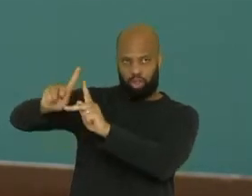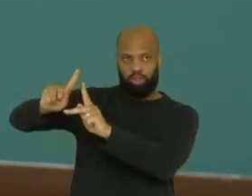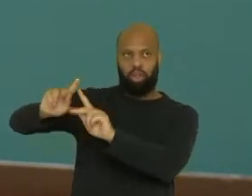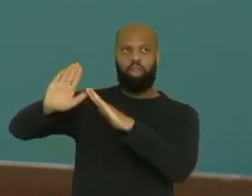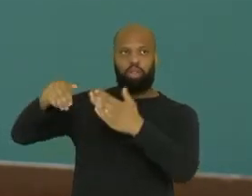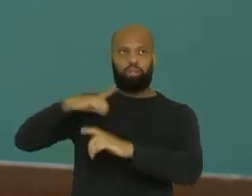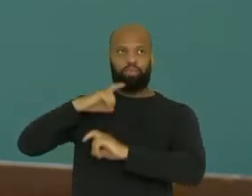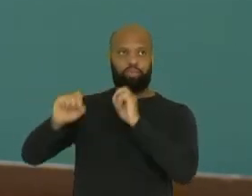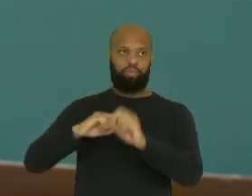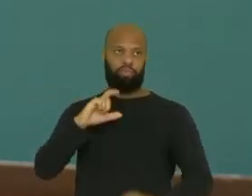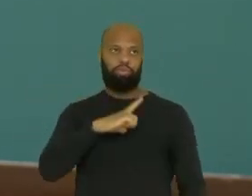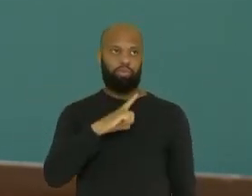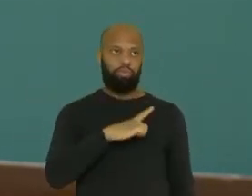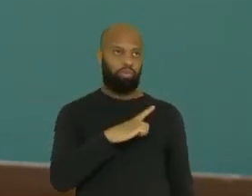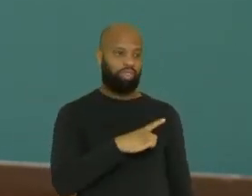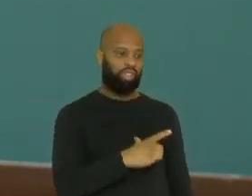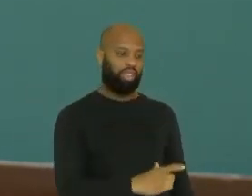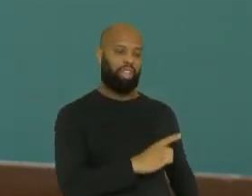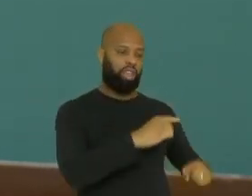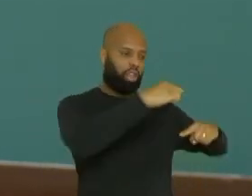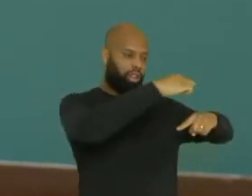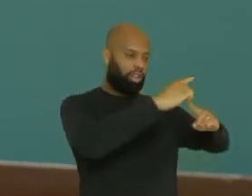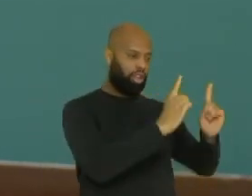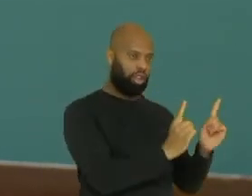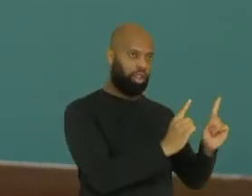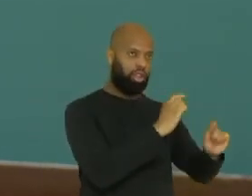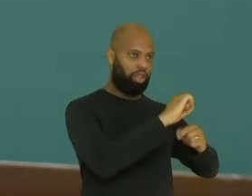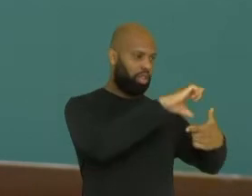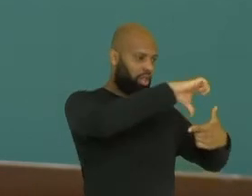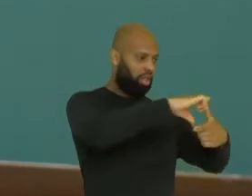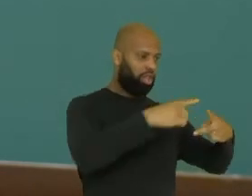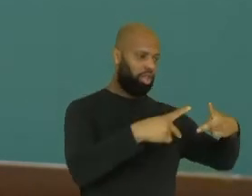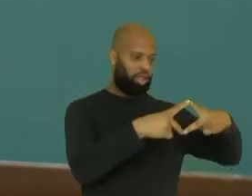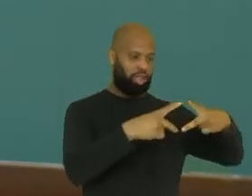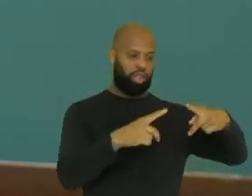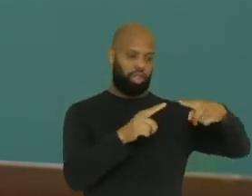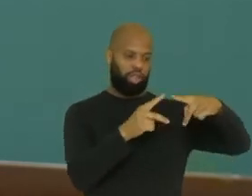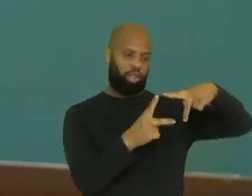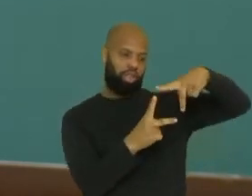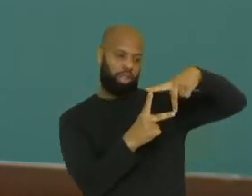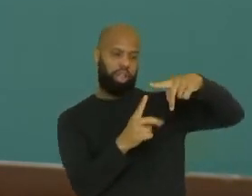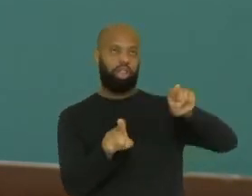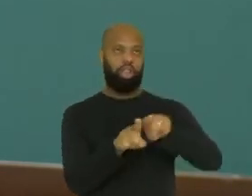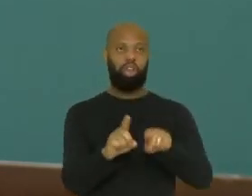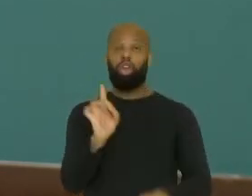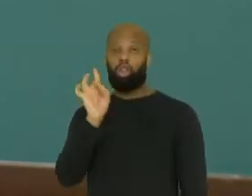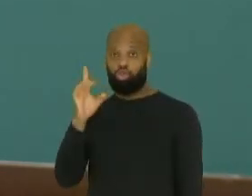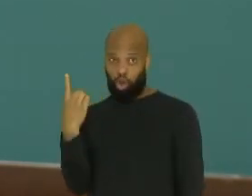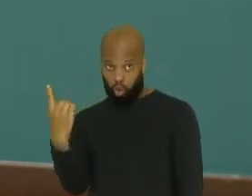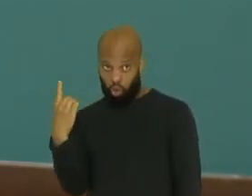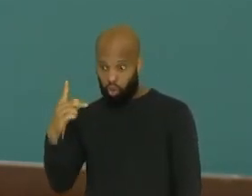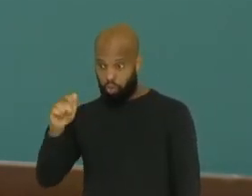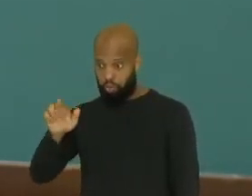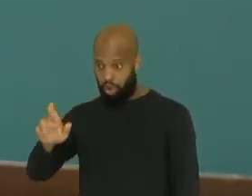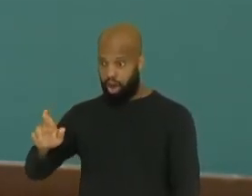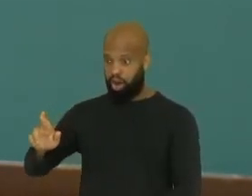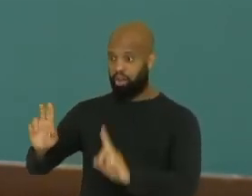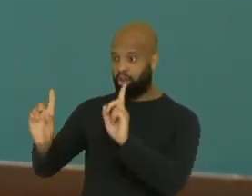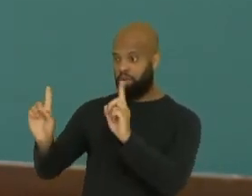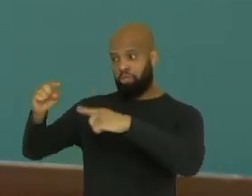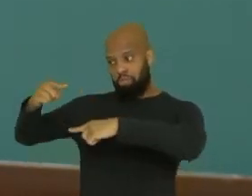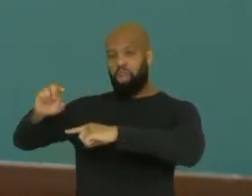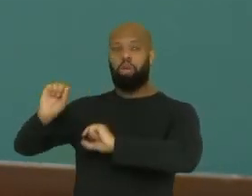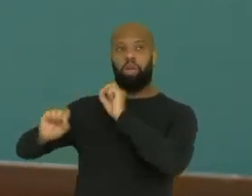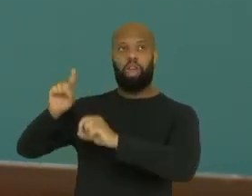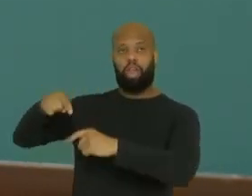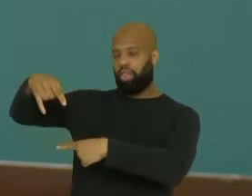só retomando dois pares de lados Paralelos retângulo usando e quadrado um par de lados Paralelos então nós temos um